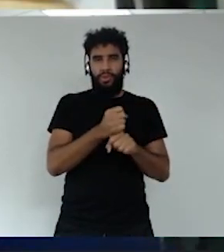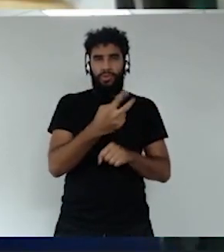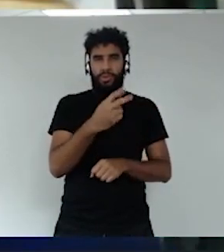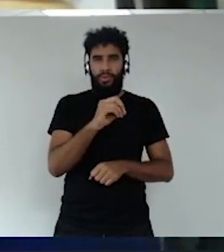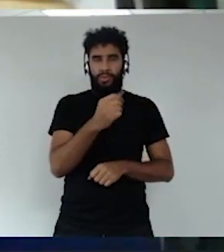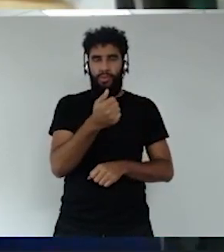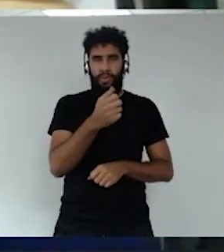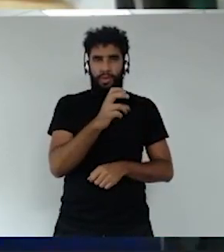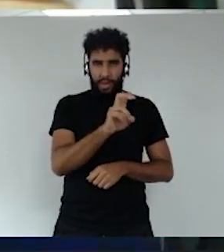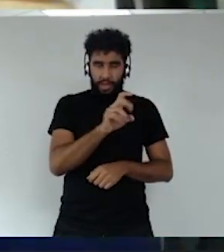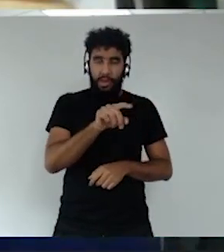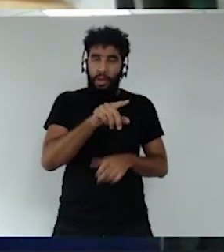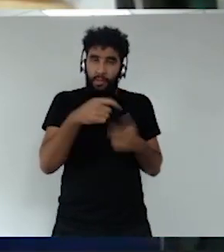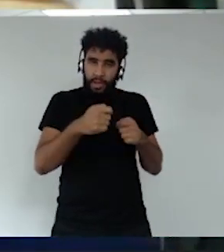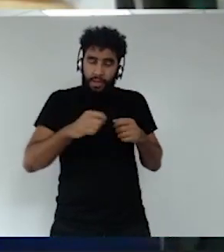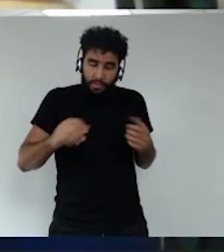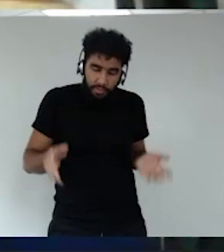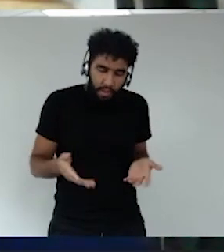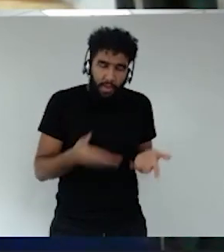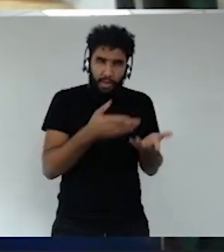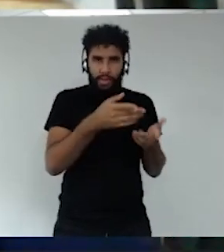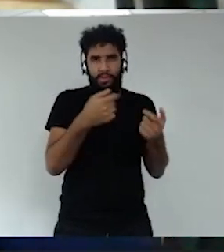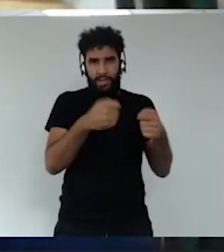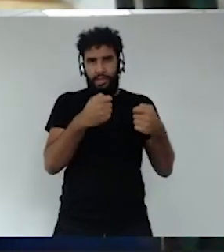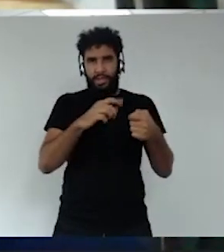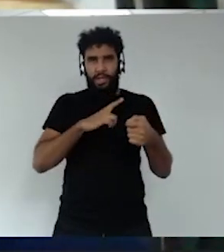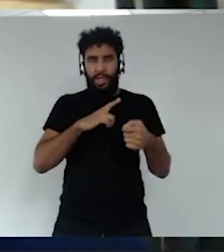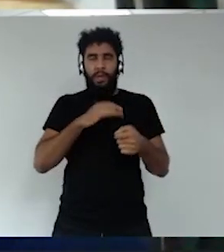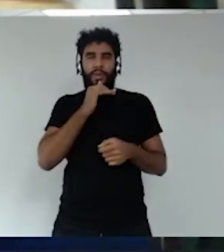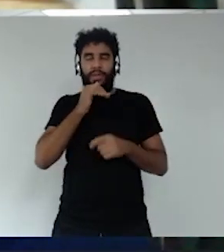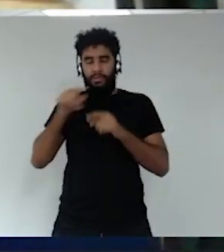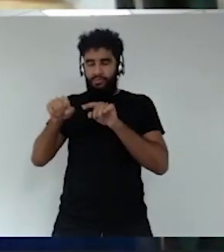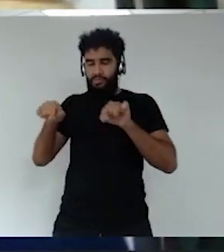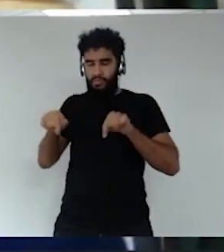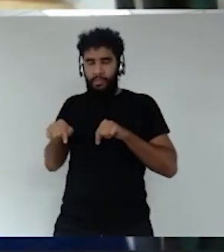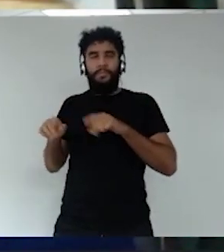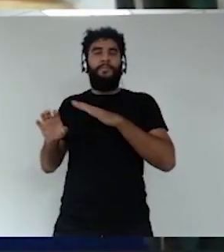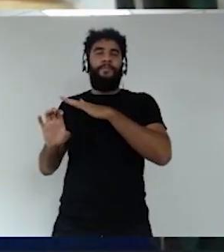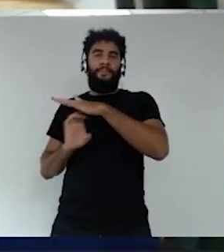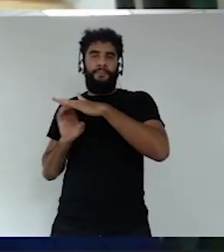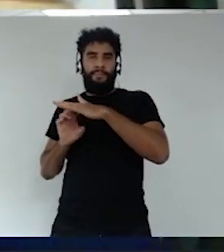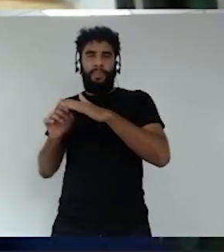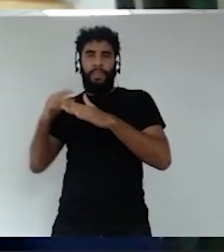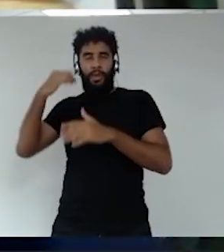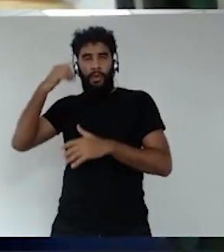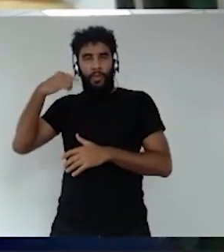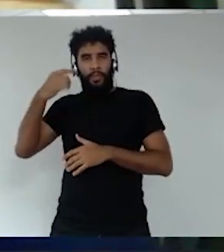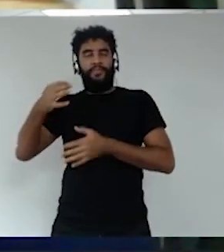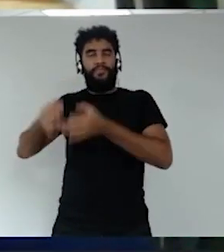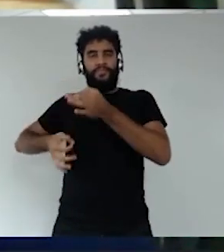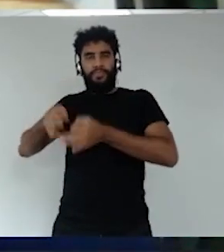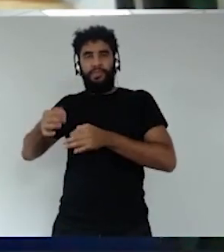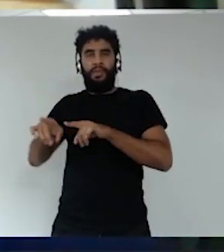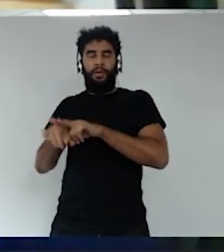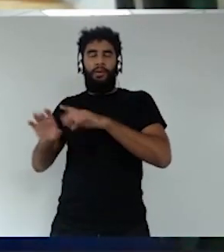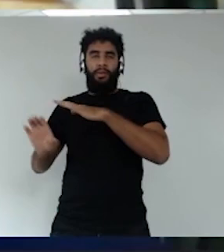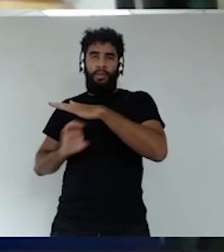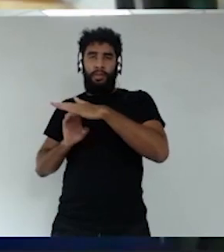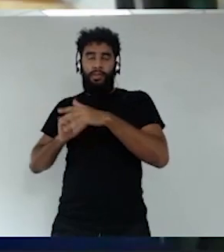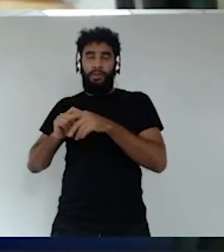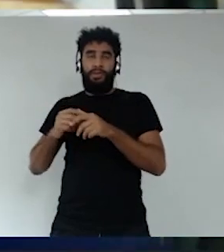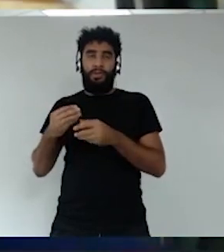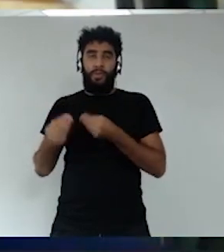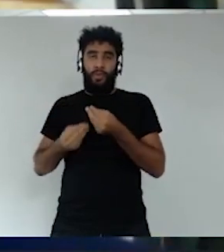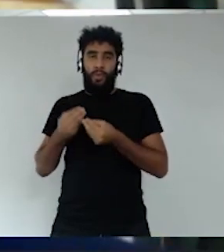É muito importante que nós nos detenhamos isto, os escritórios, os departamentos jurídicos, as empresas,